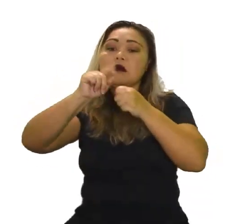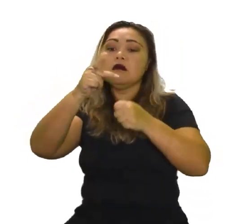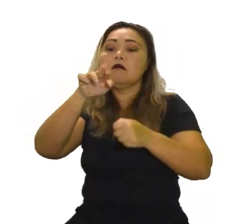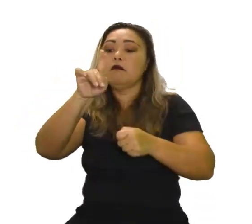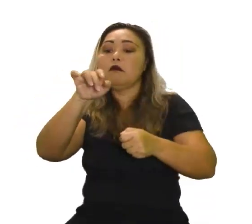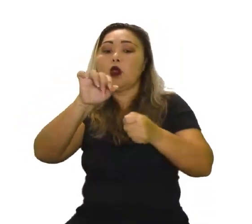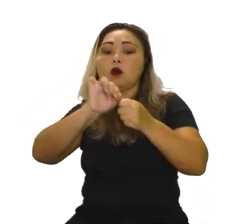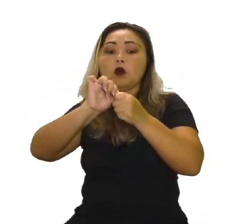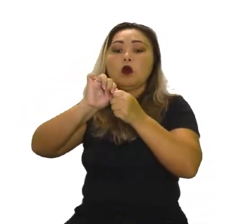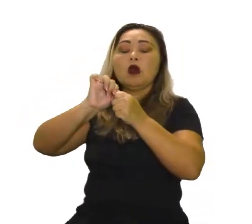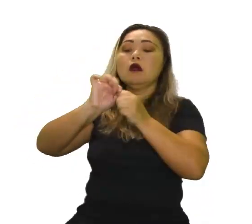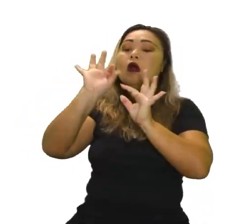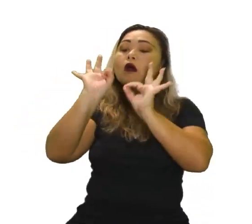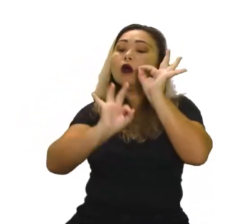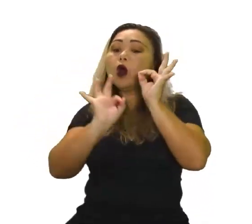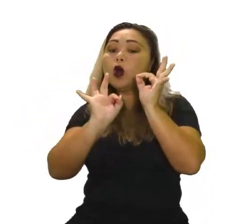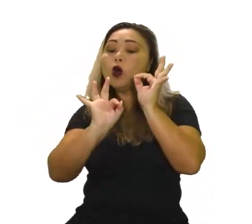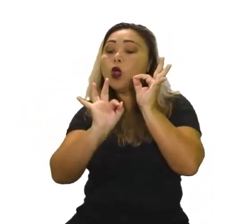própolis, estabelecer novas...